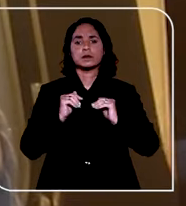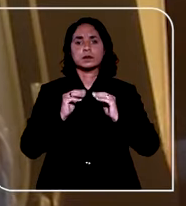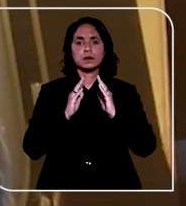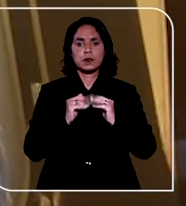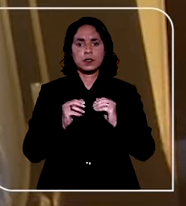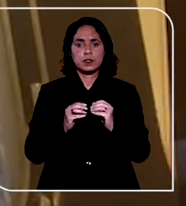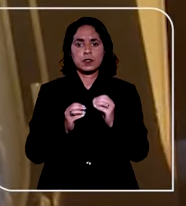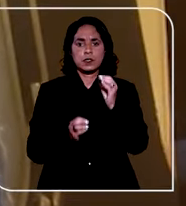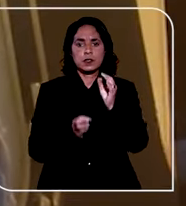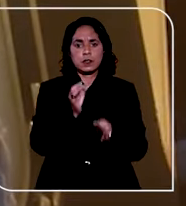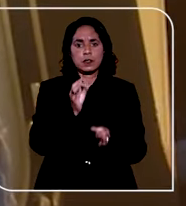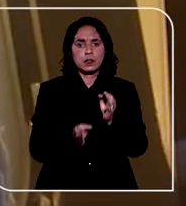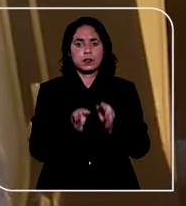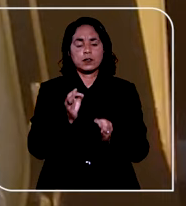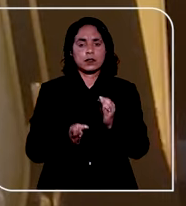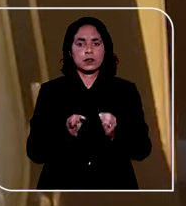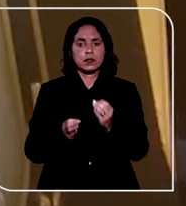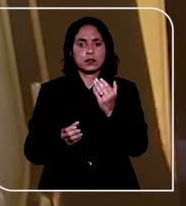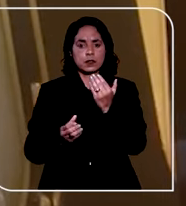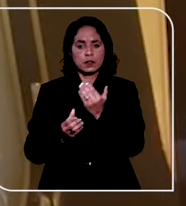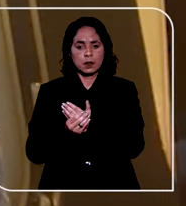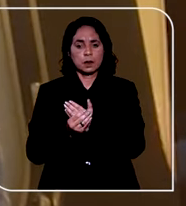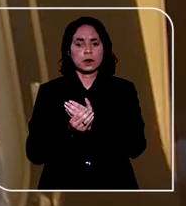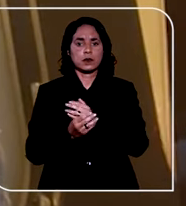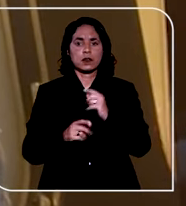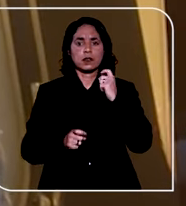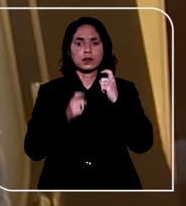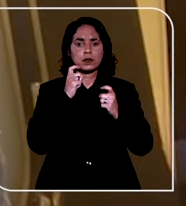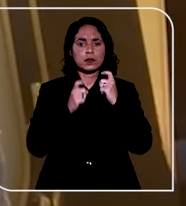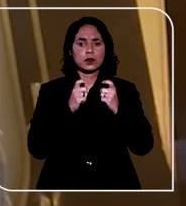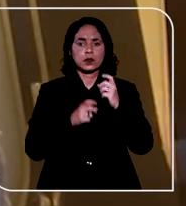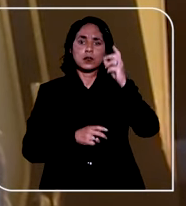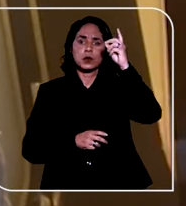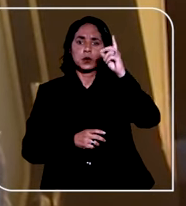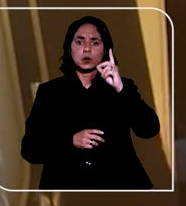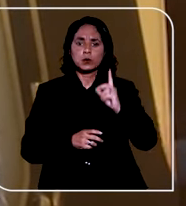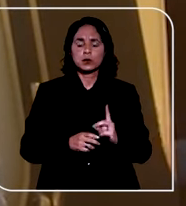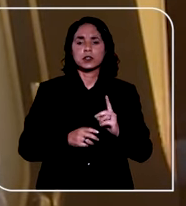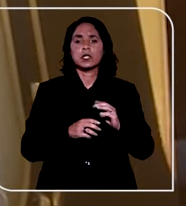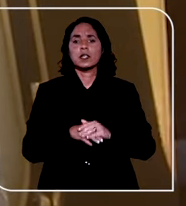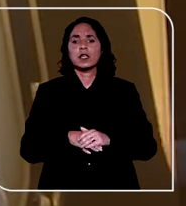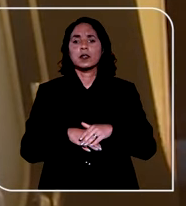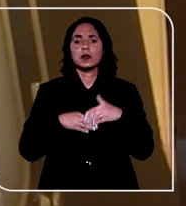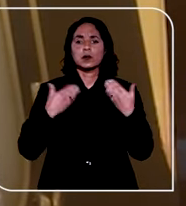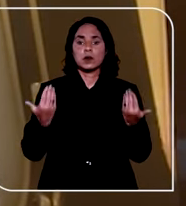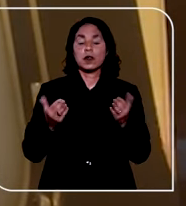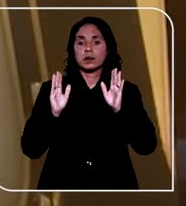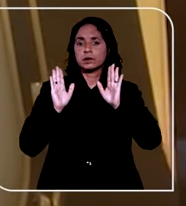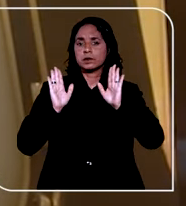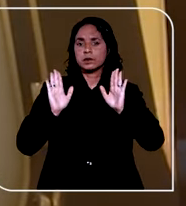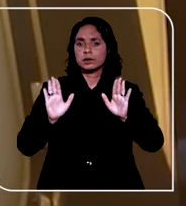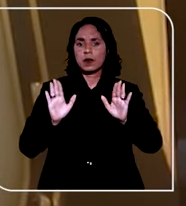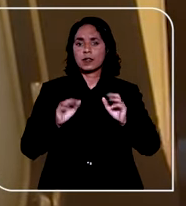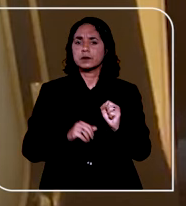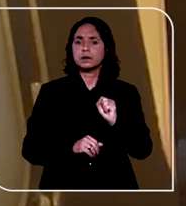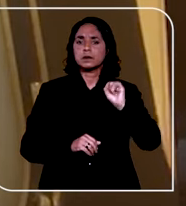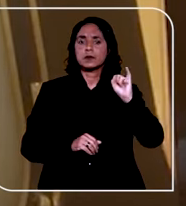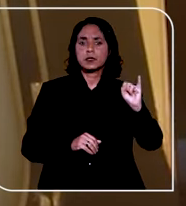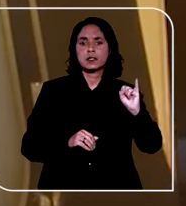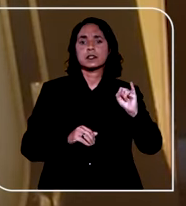ajuizar Uma demanda onde vai ser discutido um direito reconhecido um direito mas se